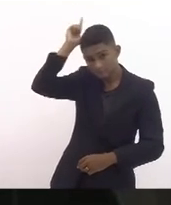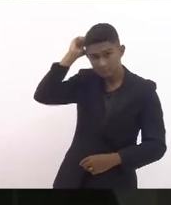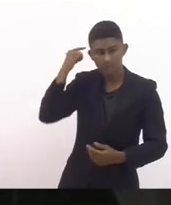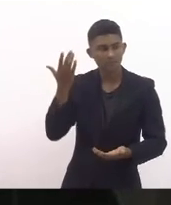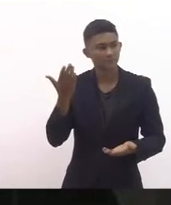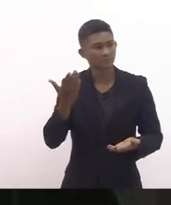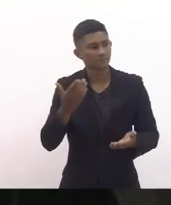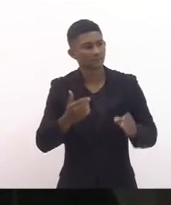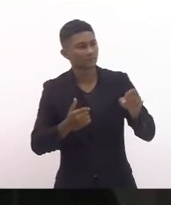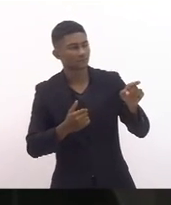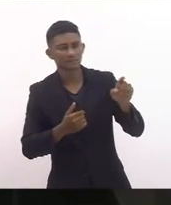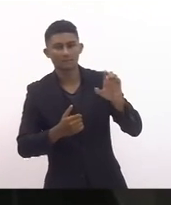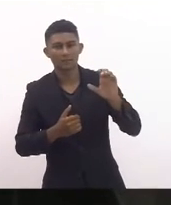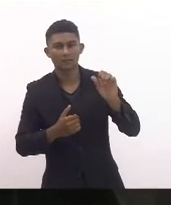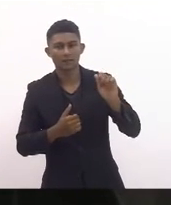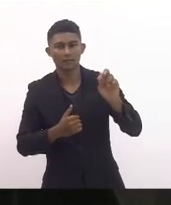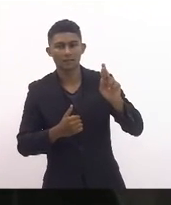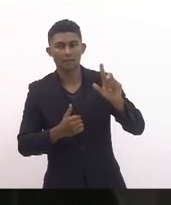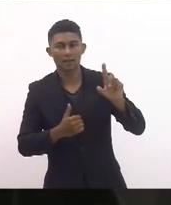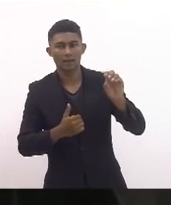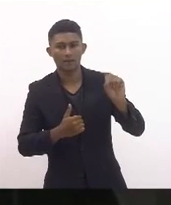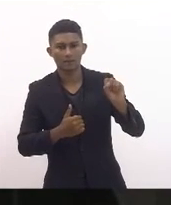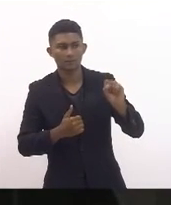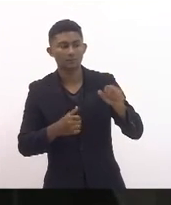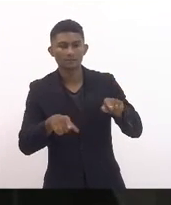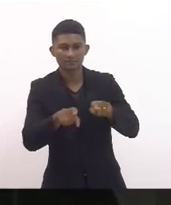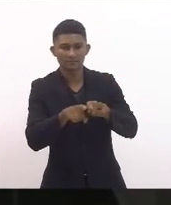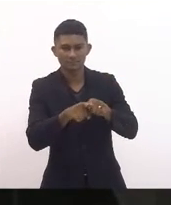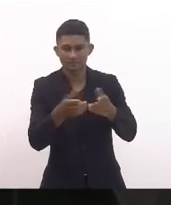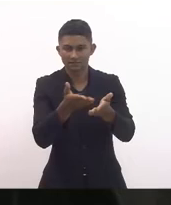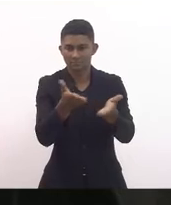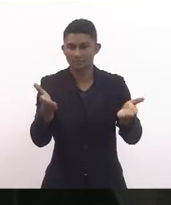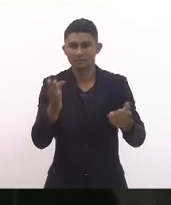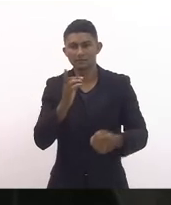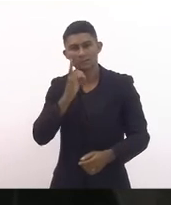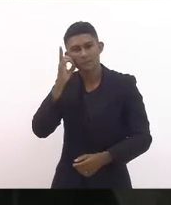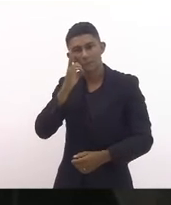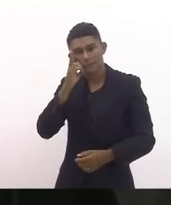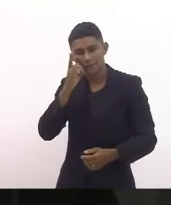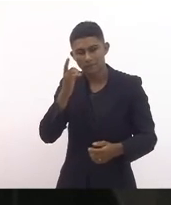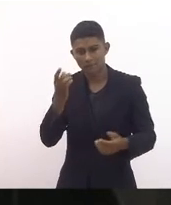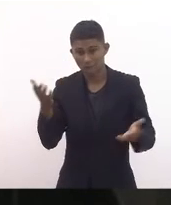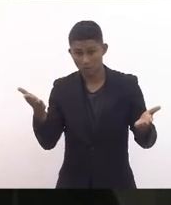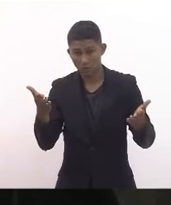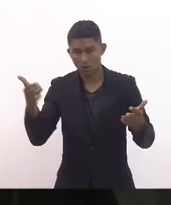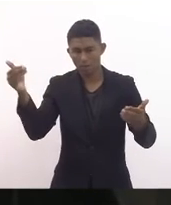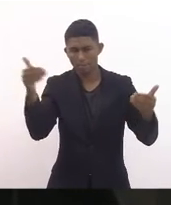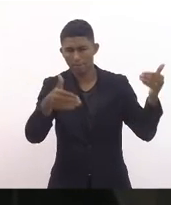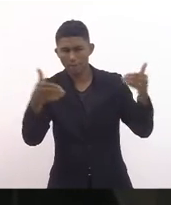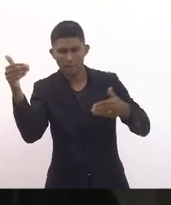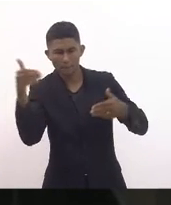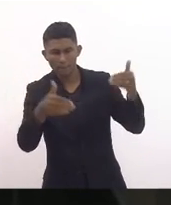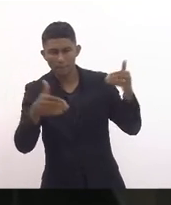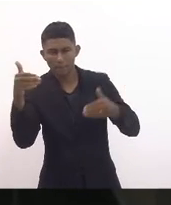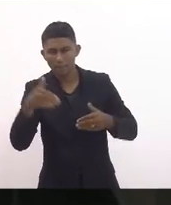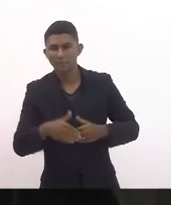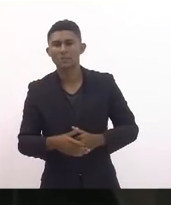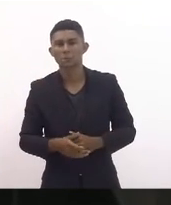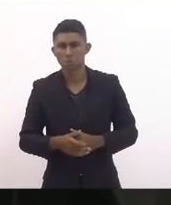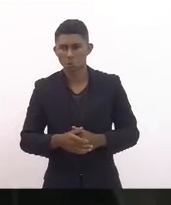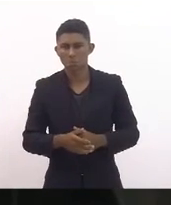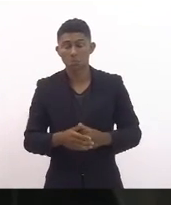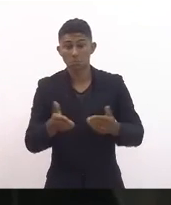Carlos Augusto deputados e deputadas que começam a e a chegar no plenário